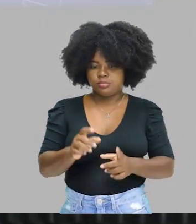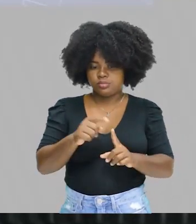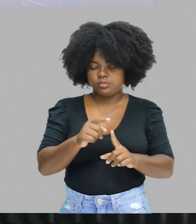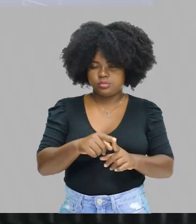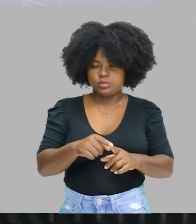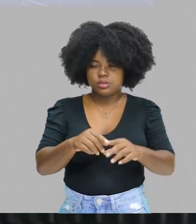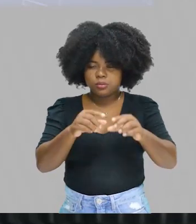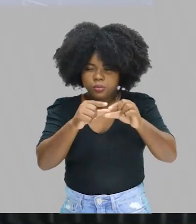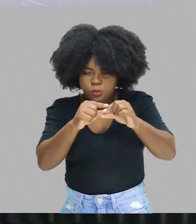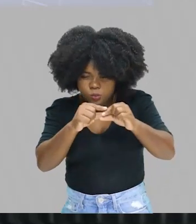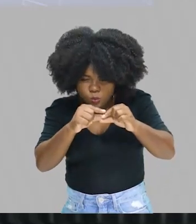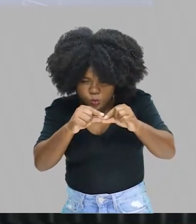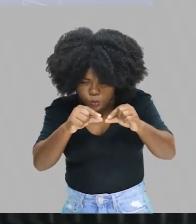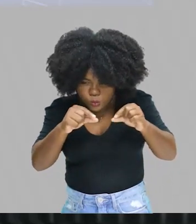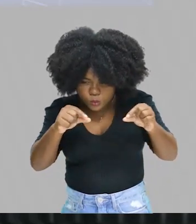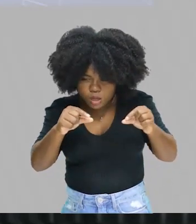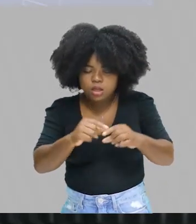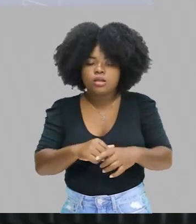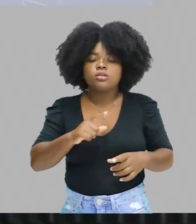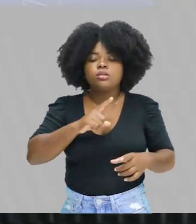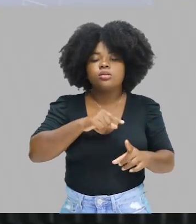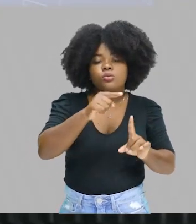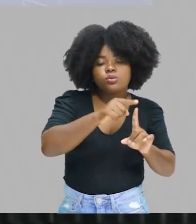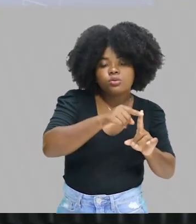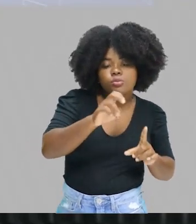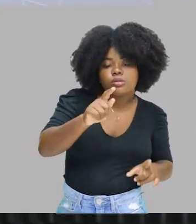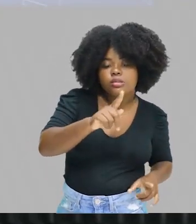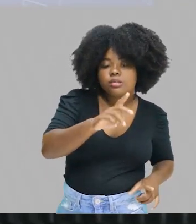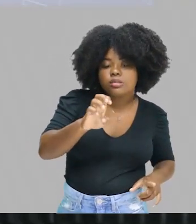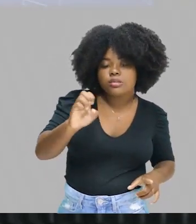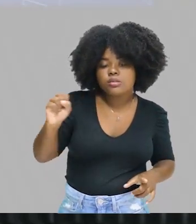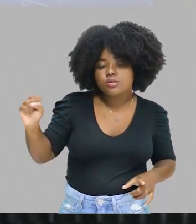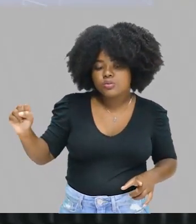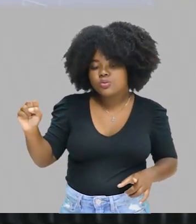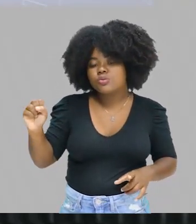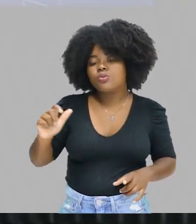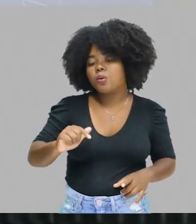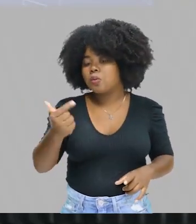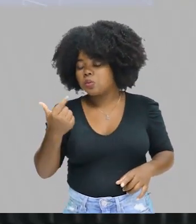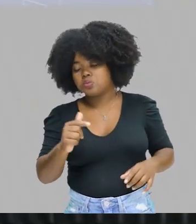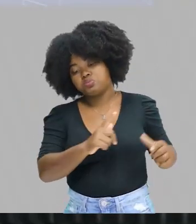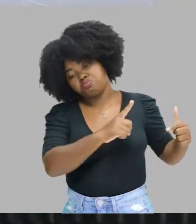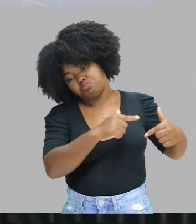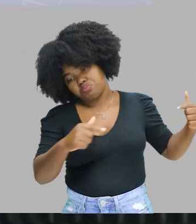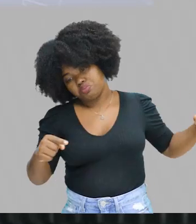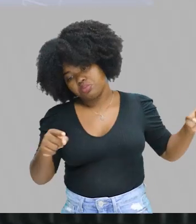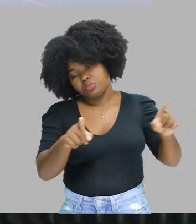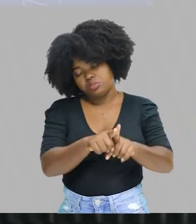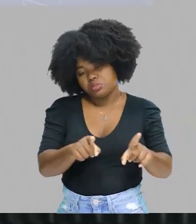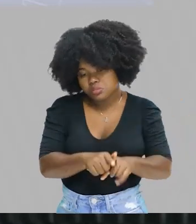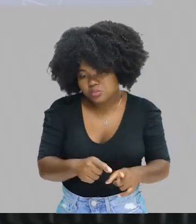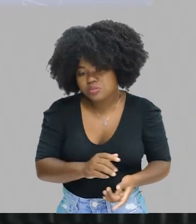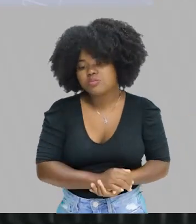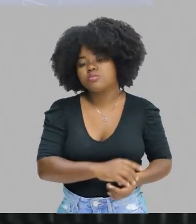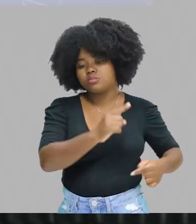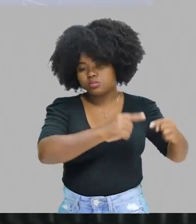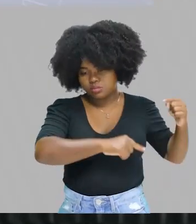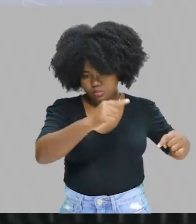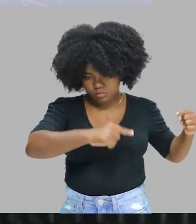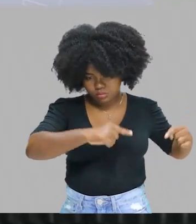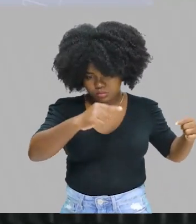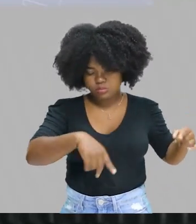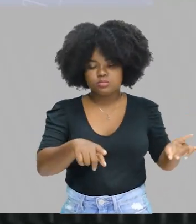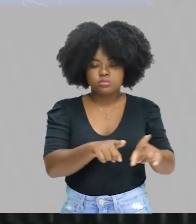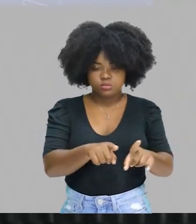fina. Como é que funciona isso? Você faz um modelo de gesso ou de outro material com modelagem, e aí depois você pega o de madeira na etapa desse